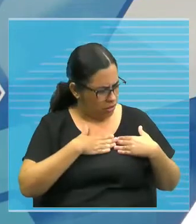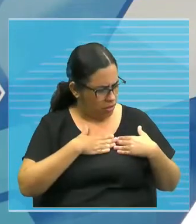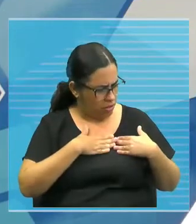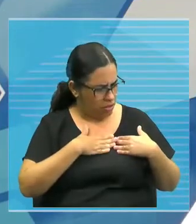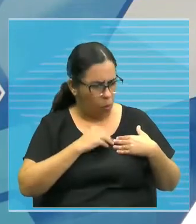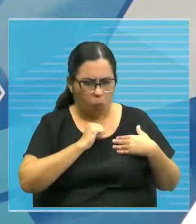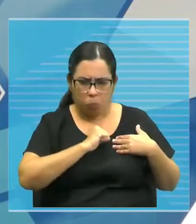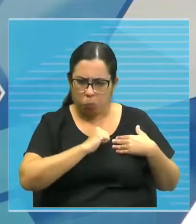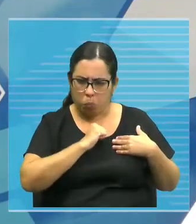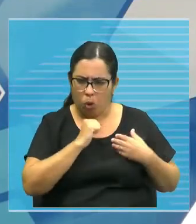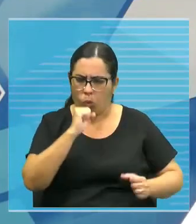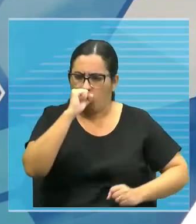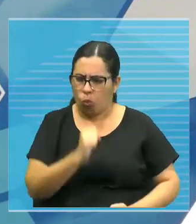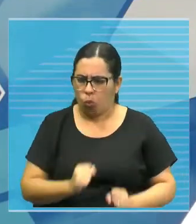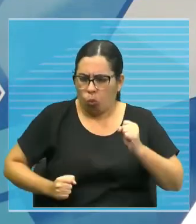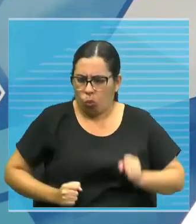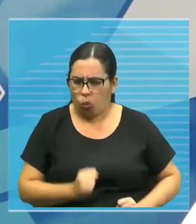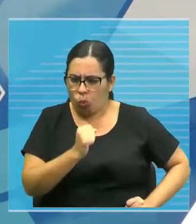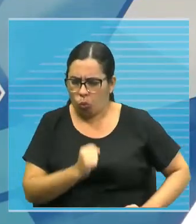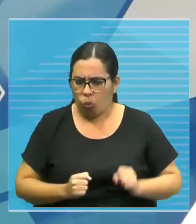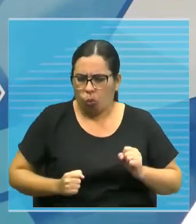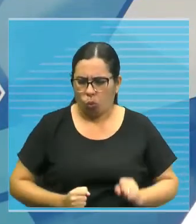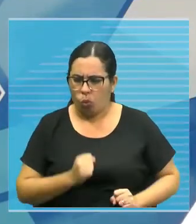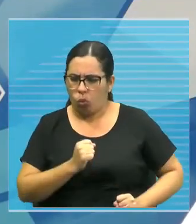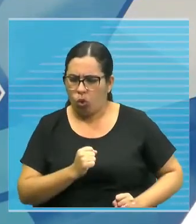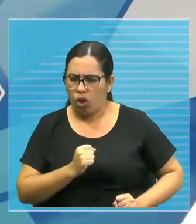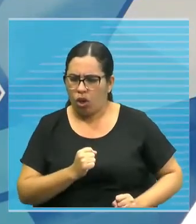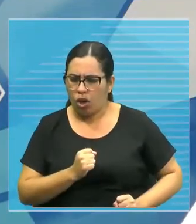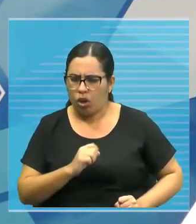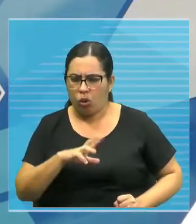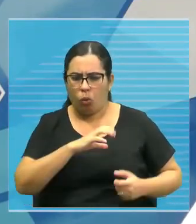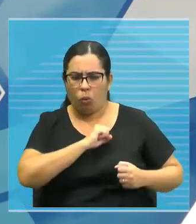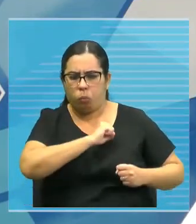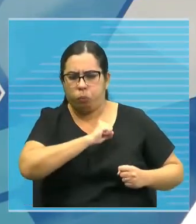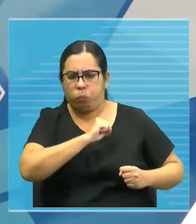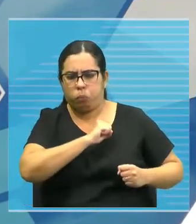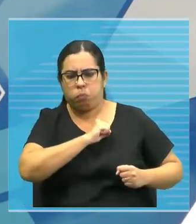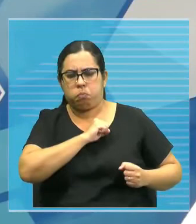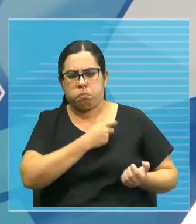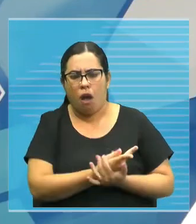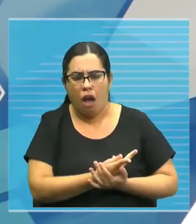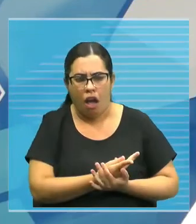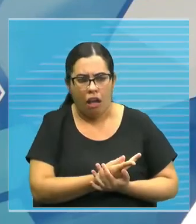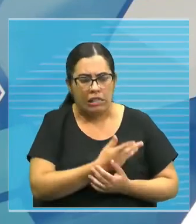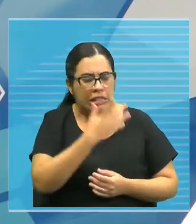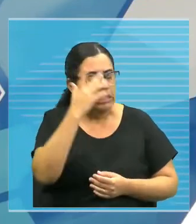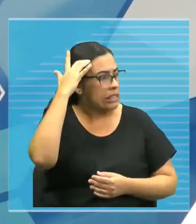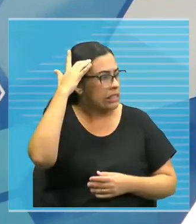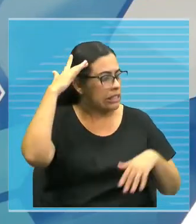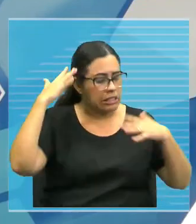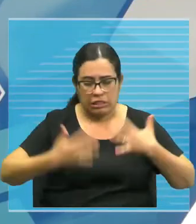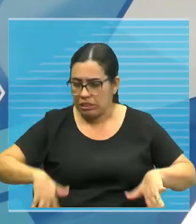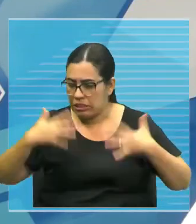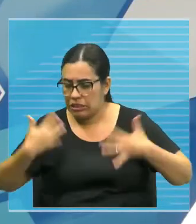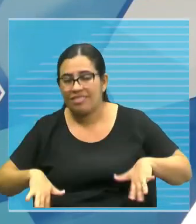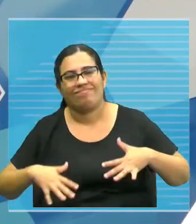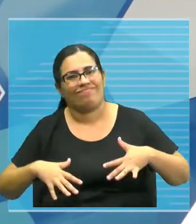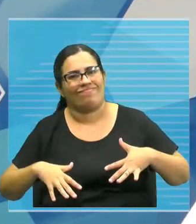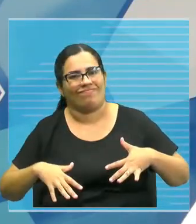ó. Eu correndo aqui, tô tendo um infarto, imagina sem correr. Imagina aí. Olha o pensamento do cara que vai logo morrer.